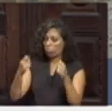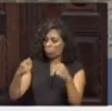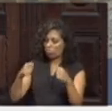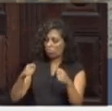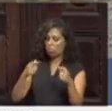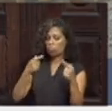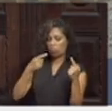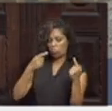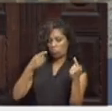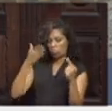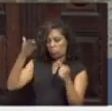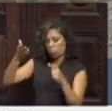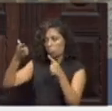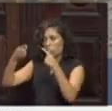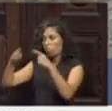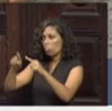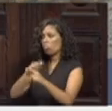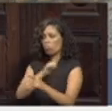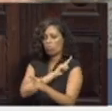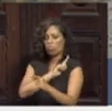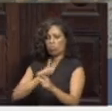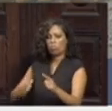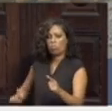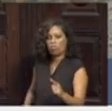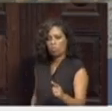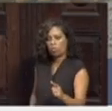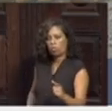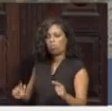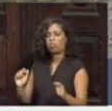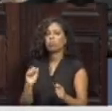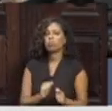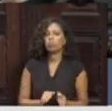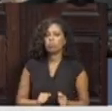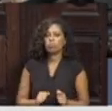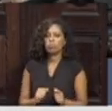dizer que não vai cumprir a emenda constitucional aprovada por essa casa.